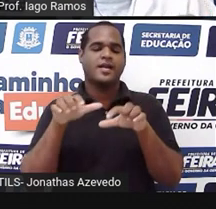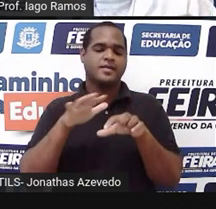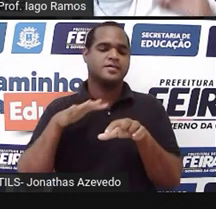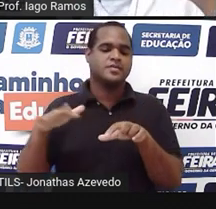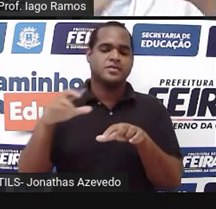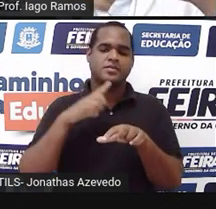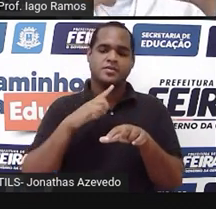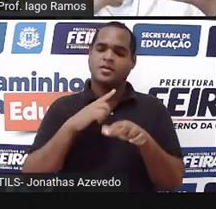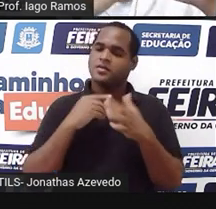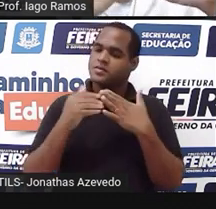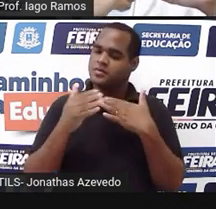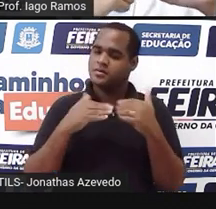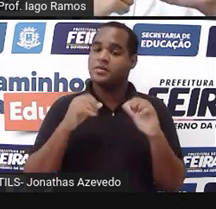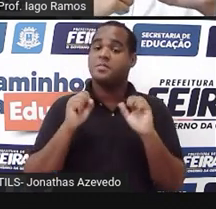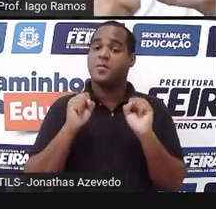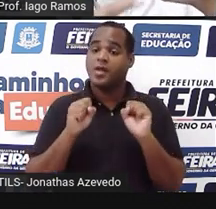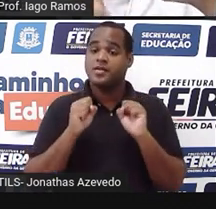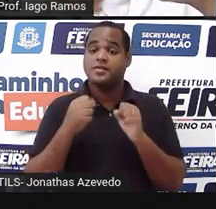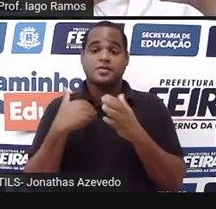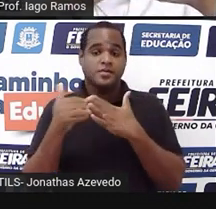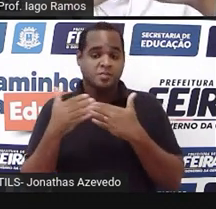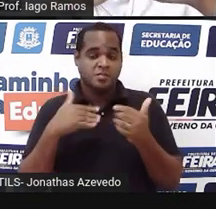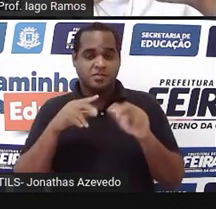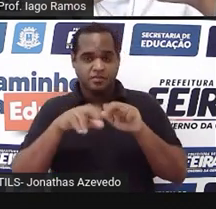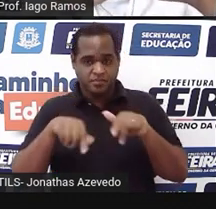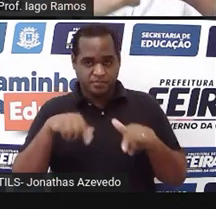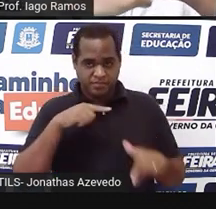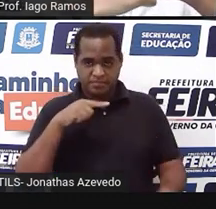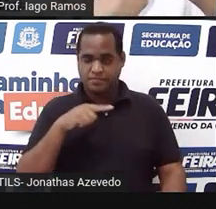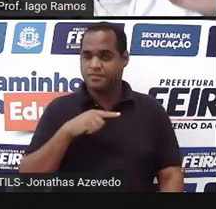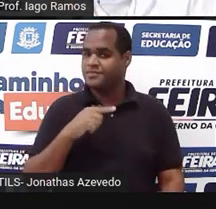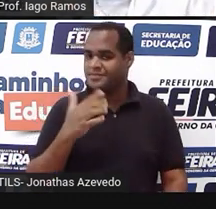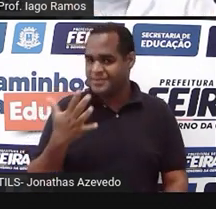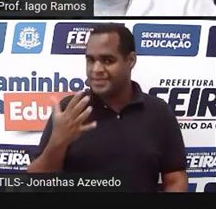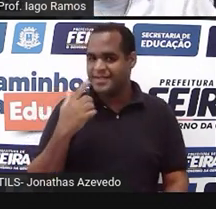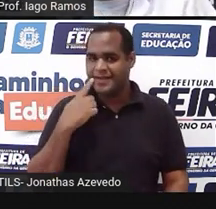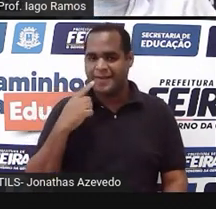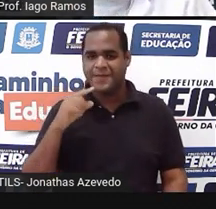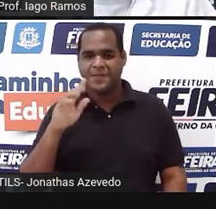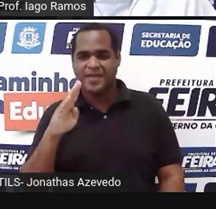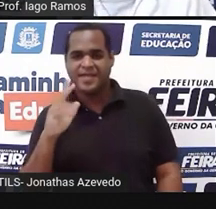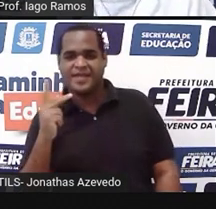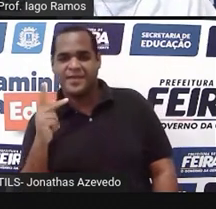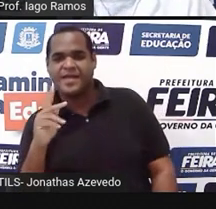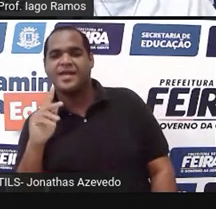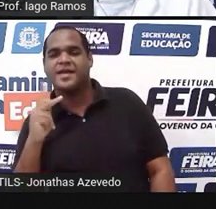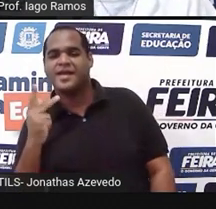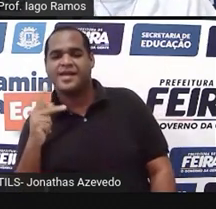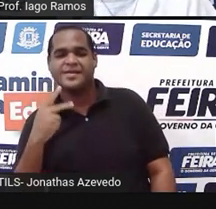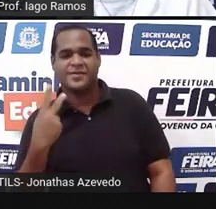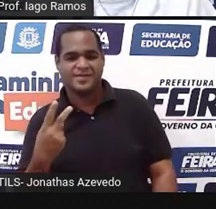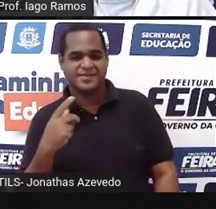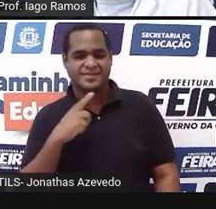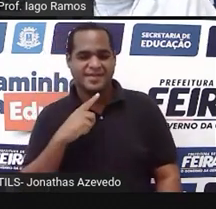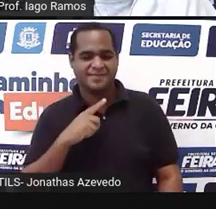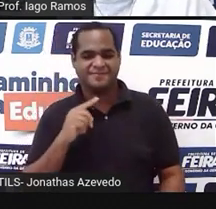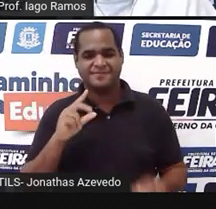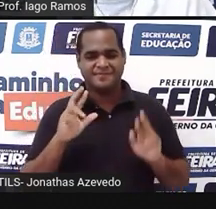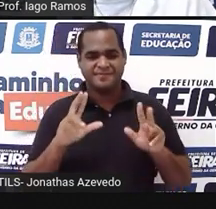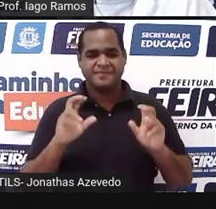trapézio basta ter a base maior de um trapézio a base menor e alto e tá tranquilo